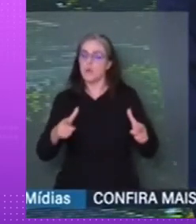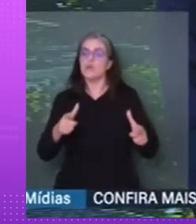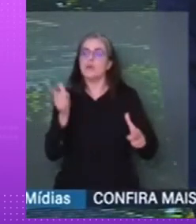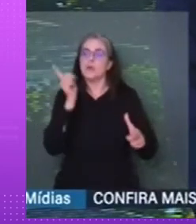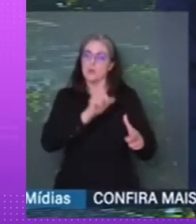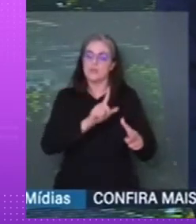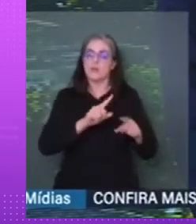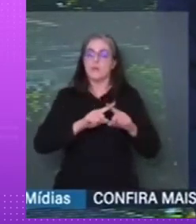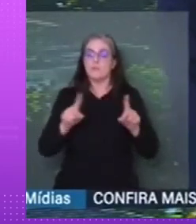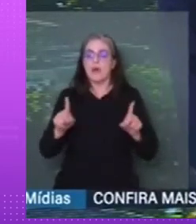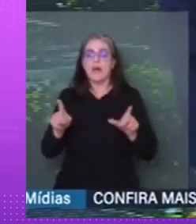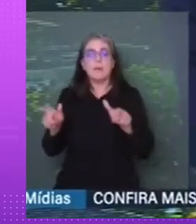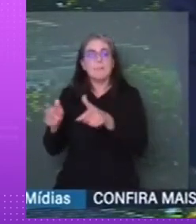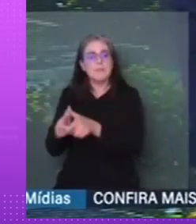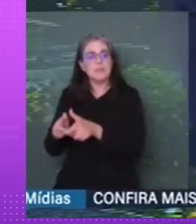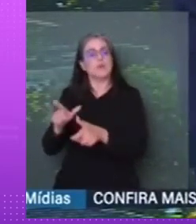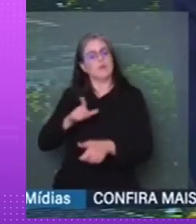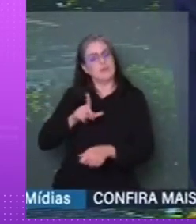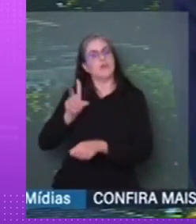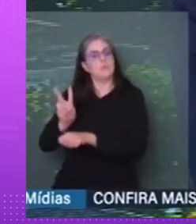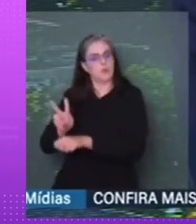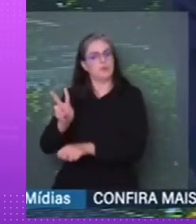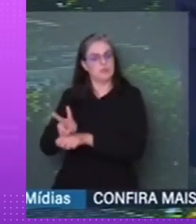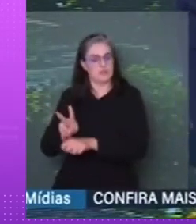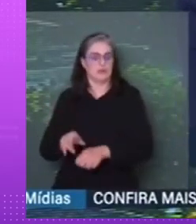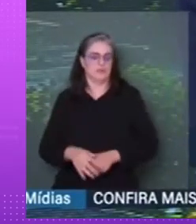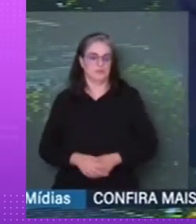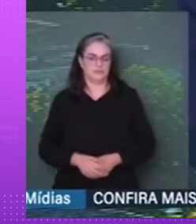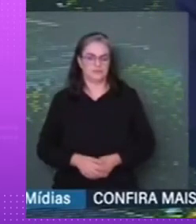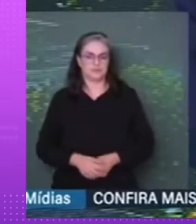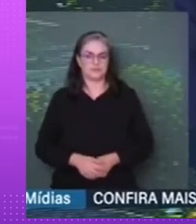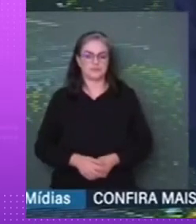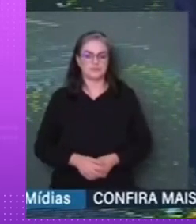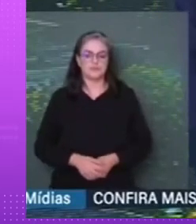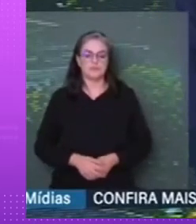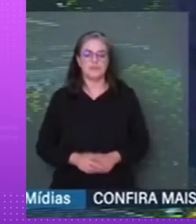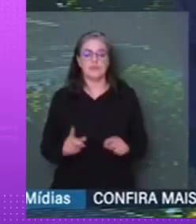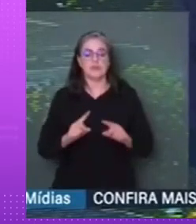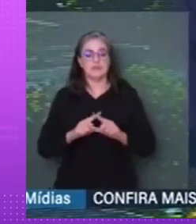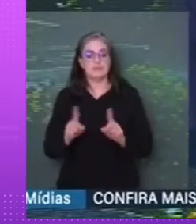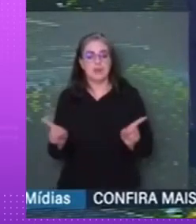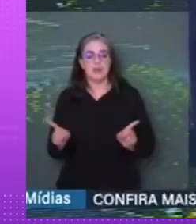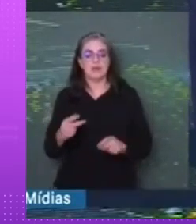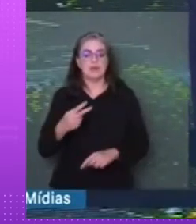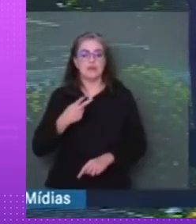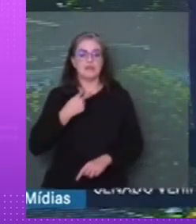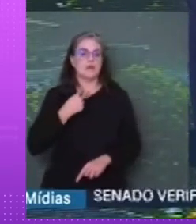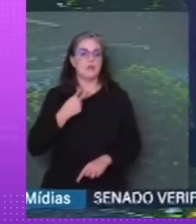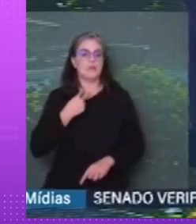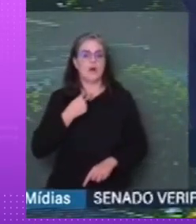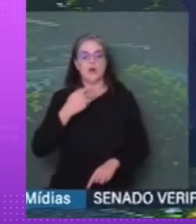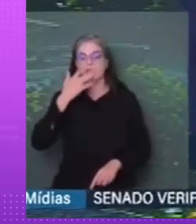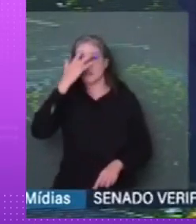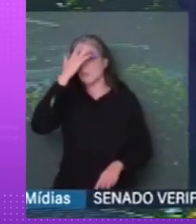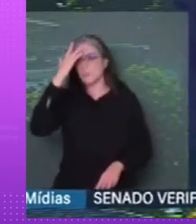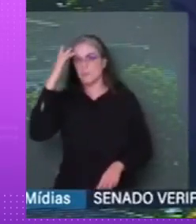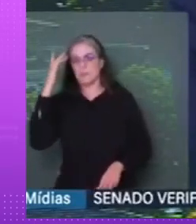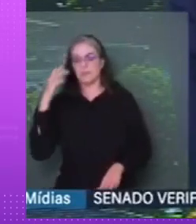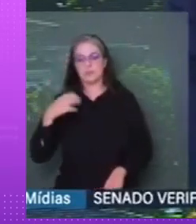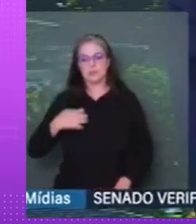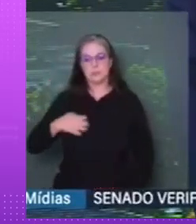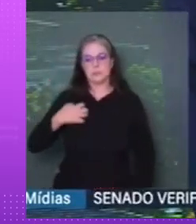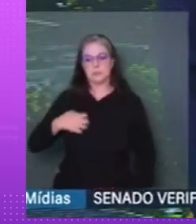a morte de autoridades públicas, tudo sem muita prova, tudo sendo dito ali ao vento. Pelo menos